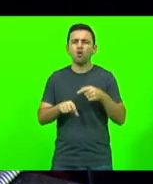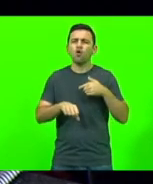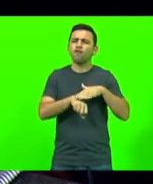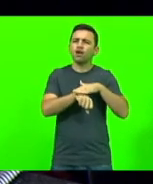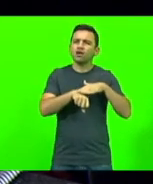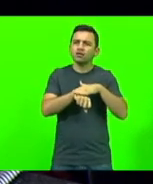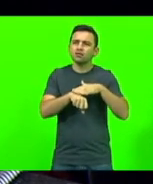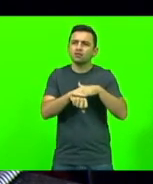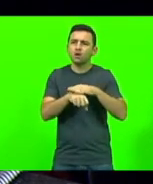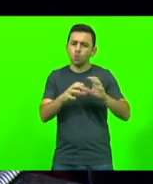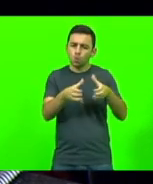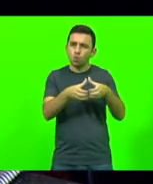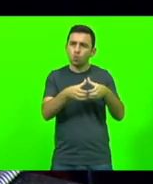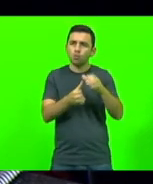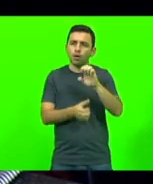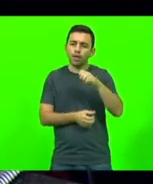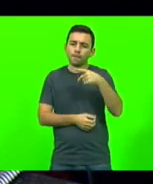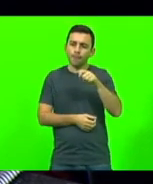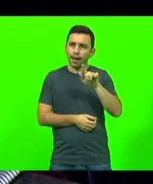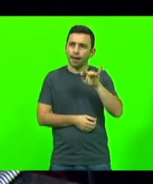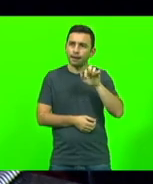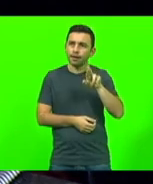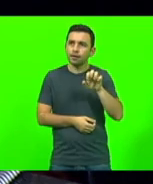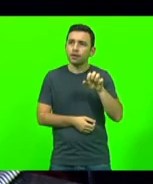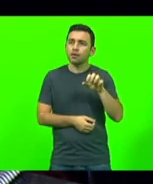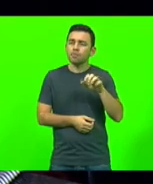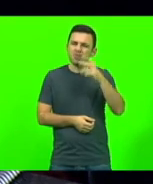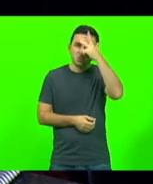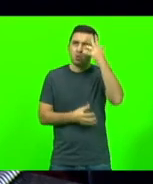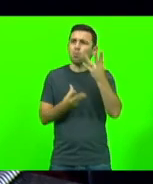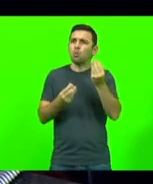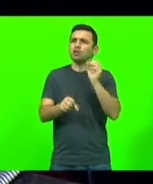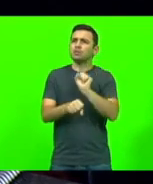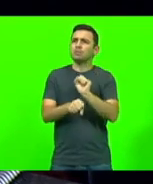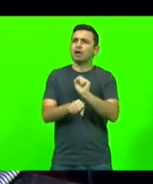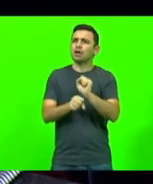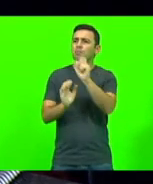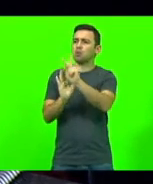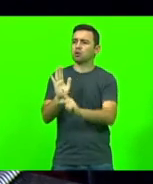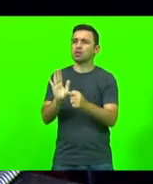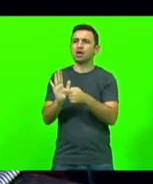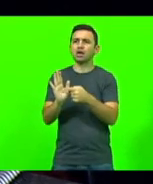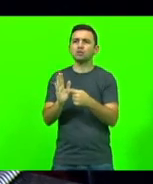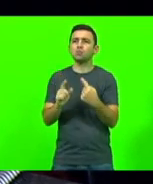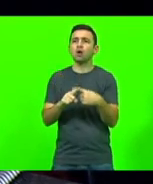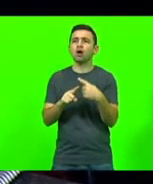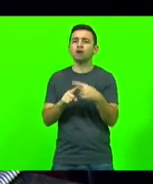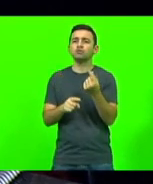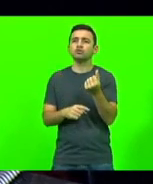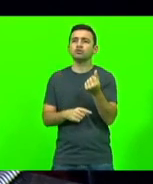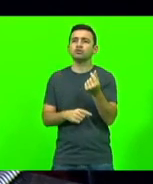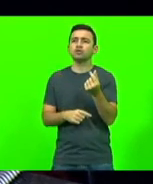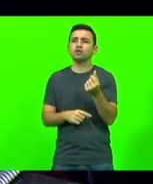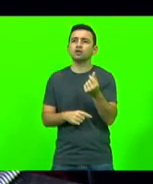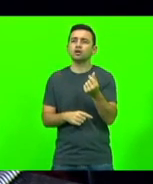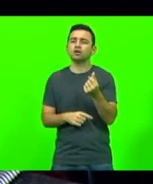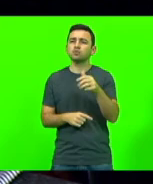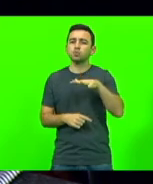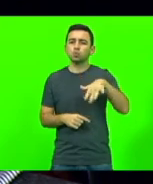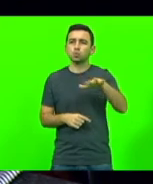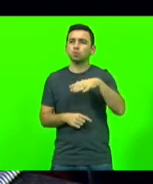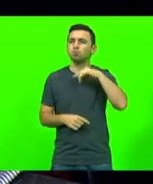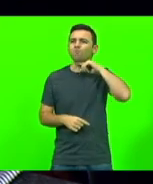a quantia de fila de espera de projetos que estão aí, porque os recursos disponibilizados não